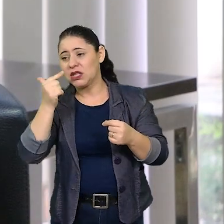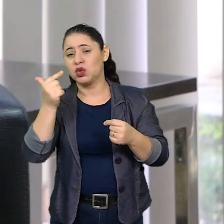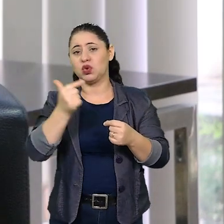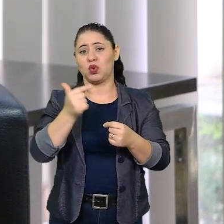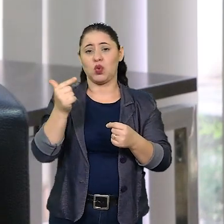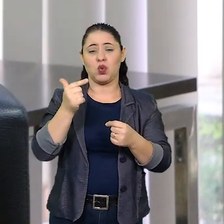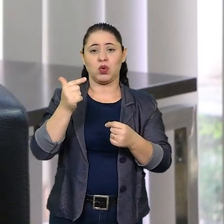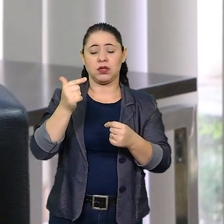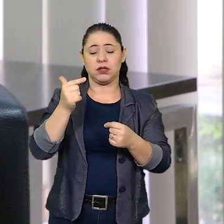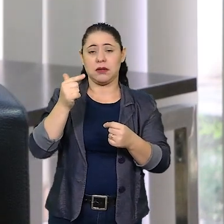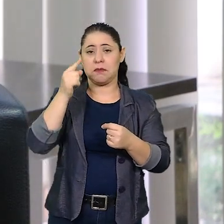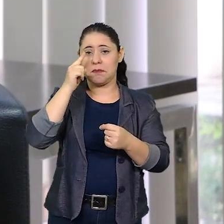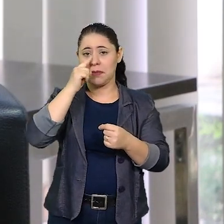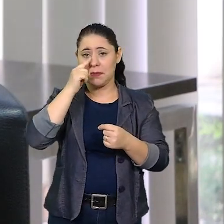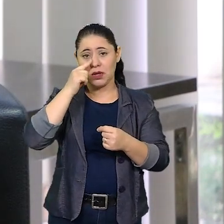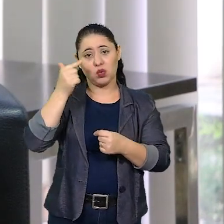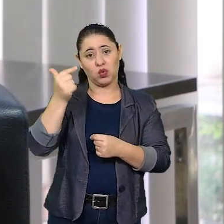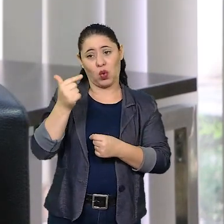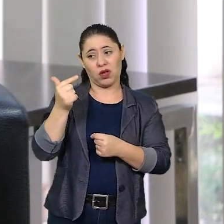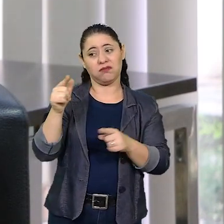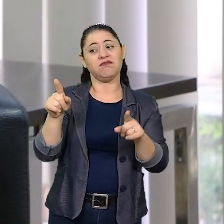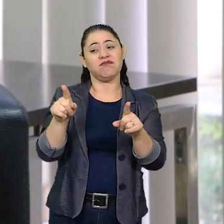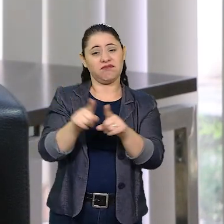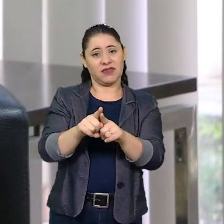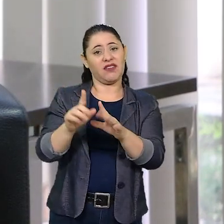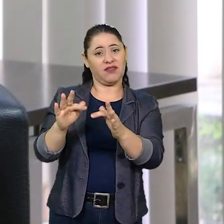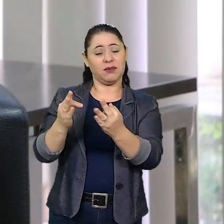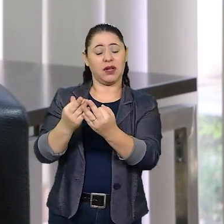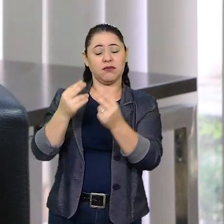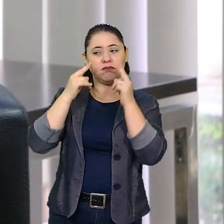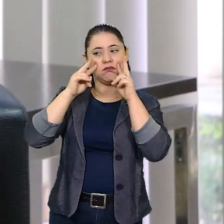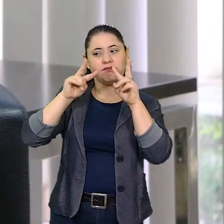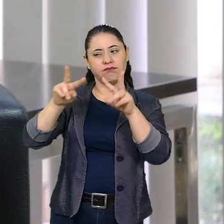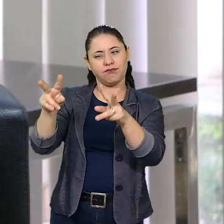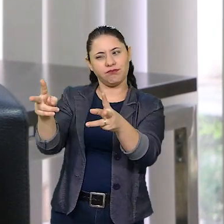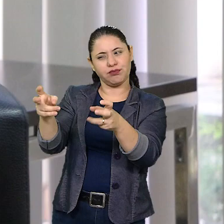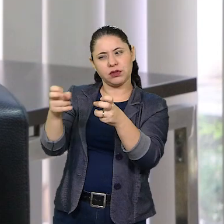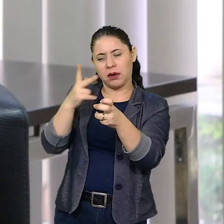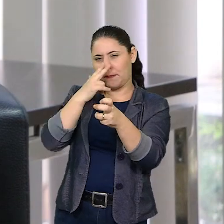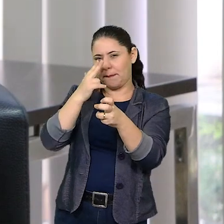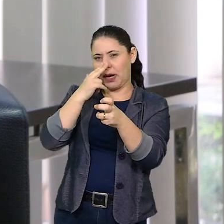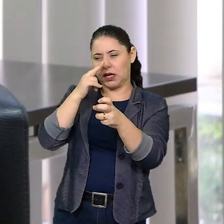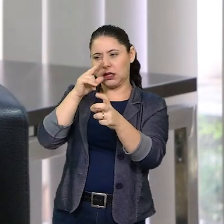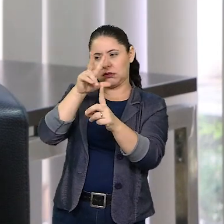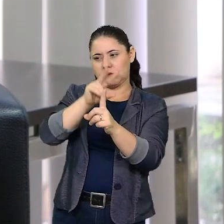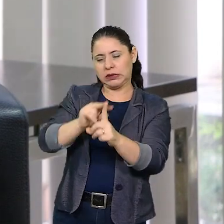com o pai ou a madrasta, né? E isso leva a uma